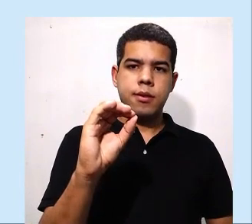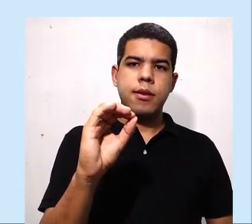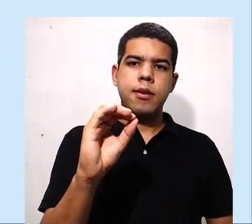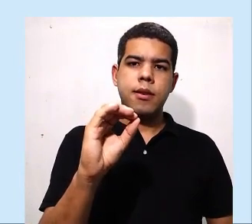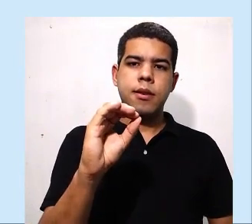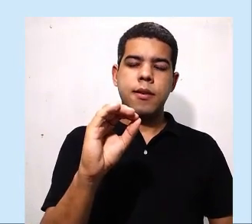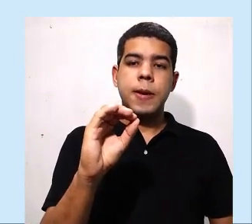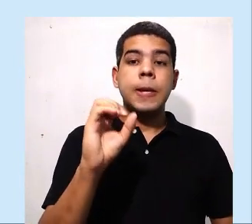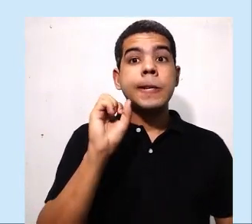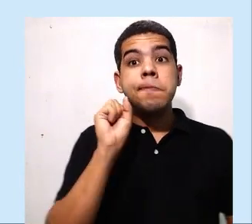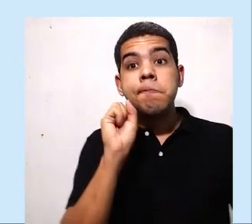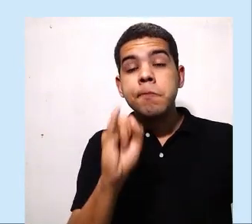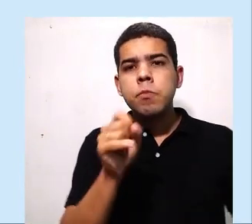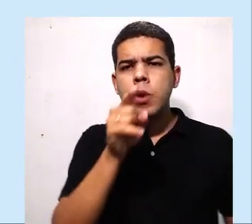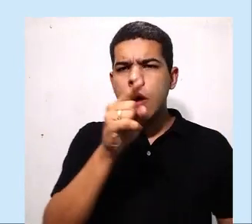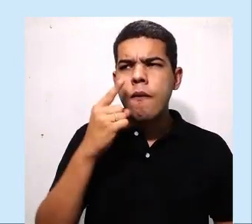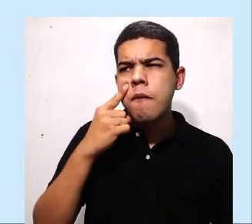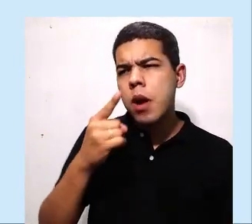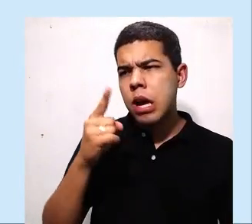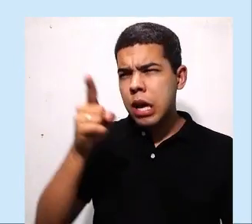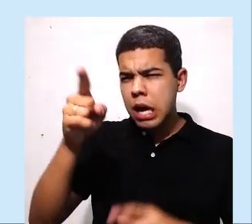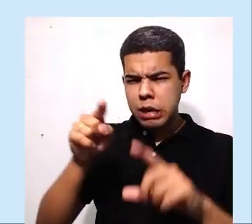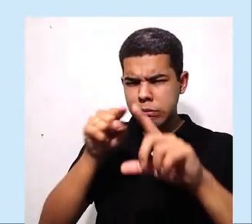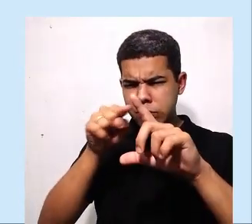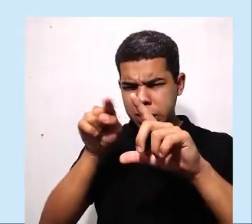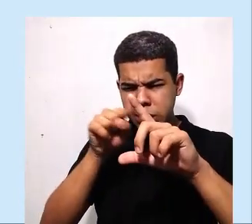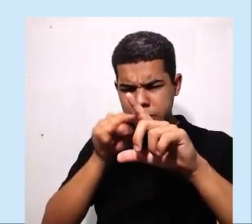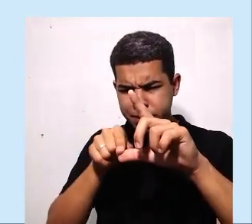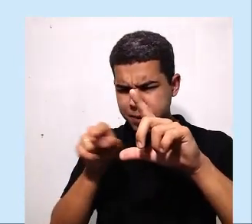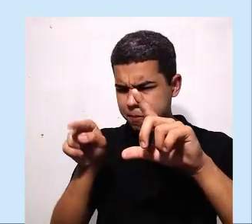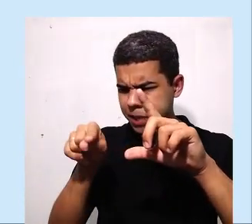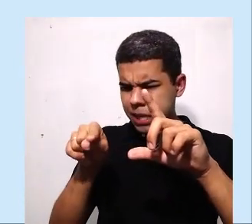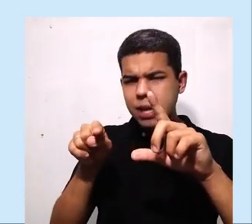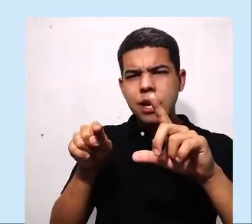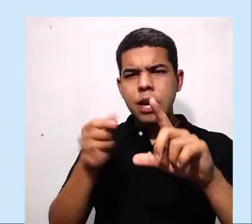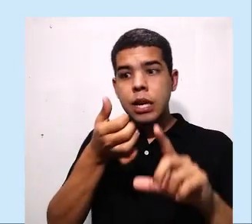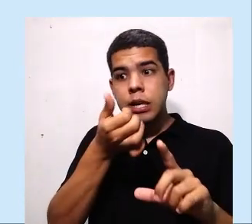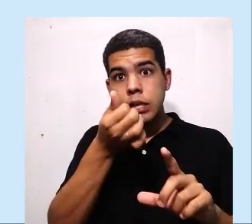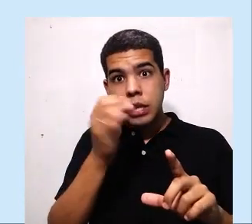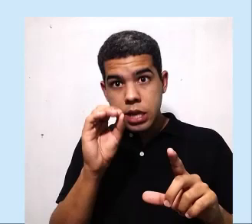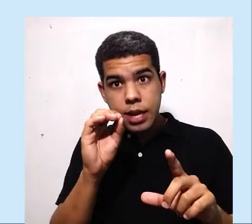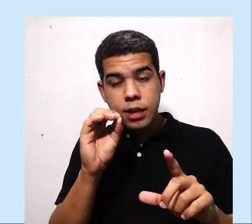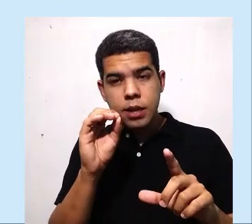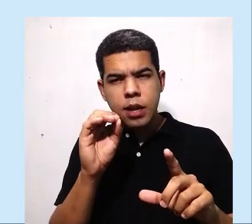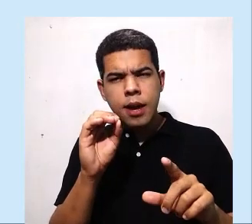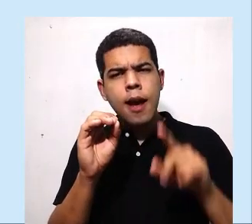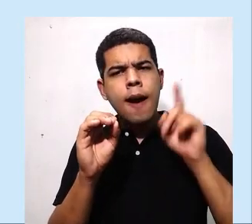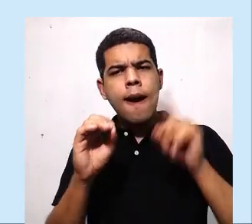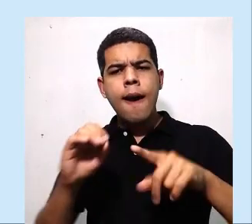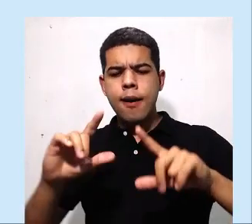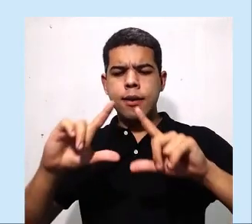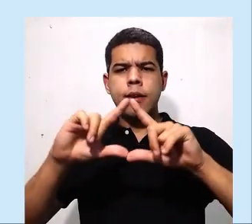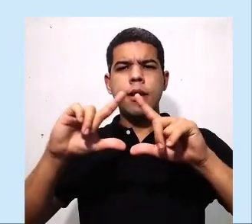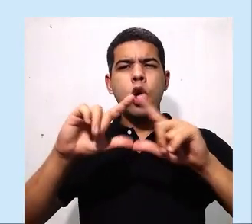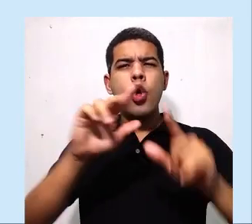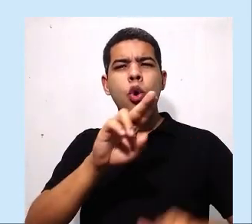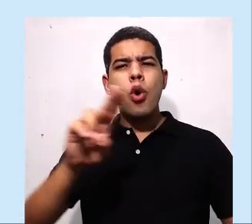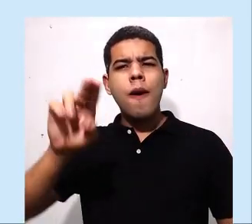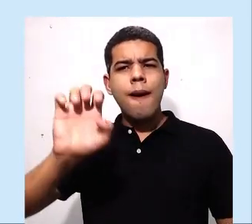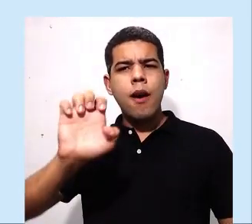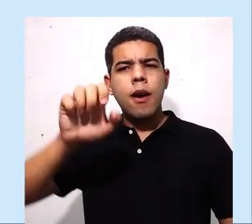se chama triângulo equilátero. Beleza? Além dos ângulos serem iguais, os seus lados também serão